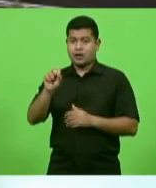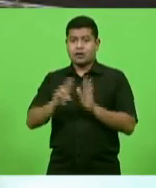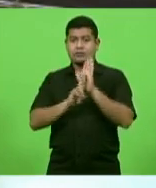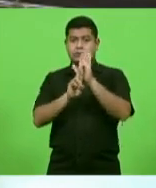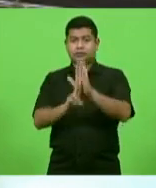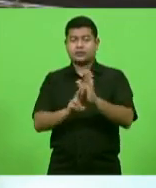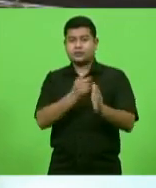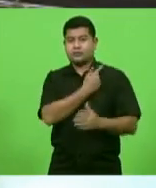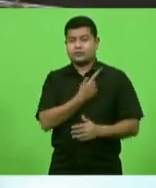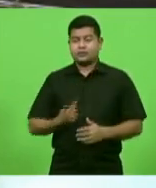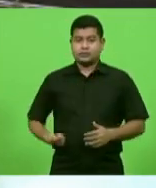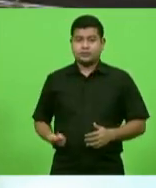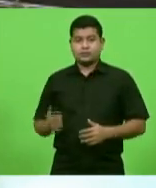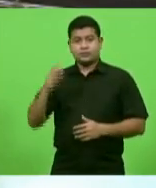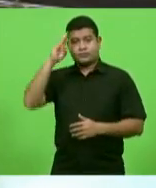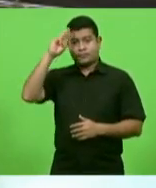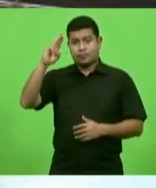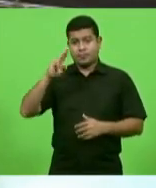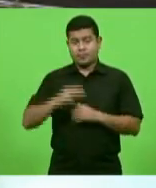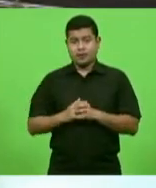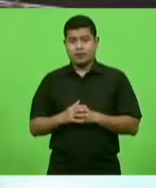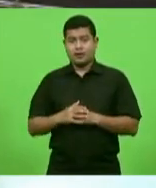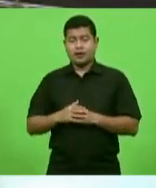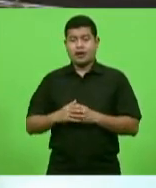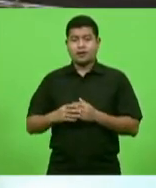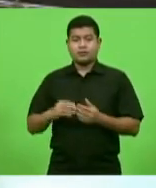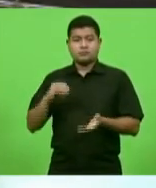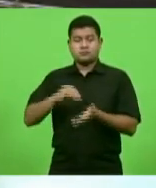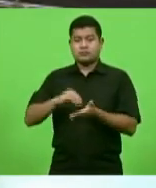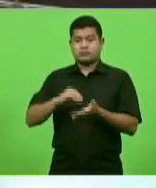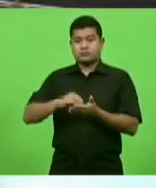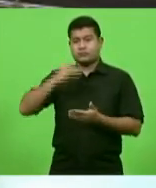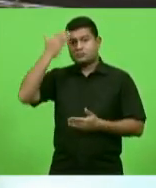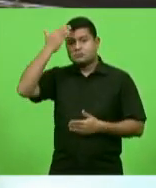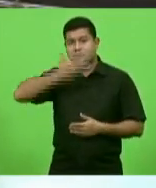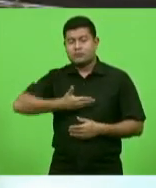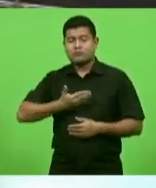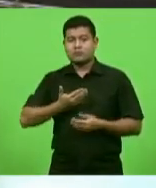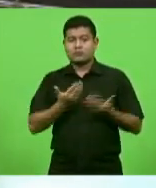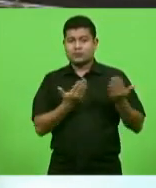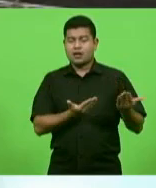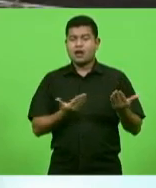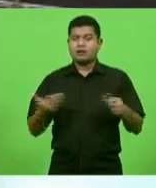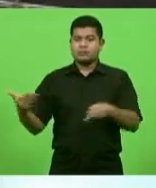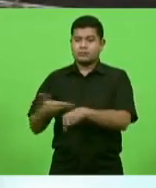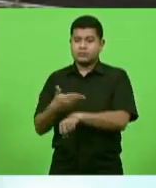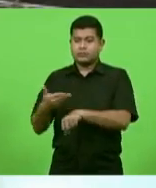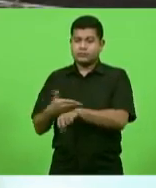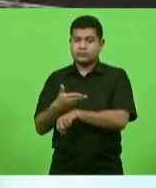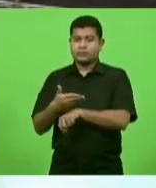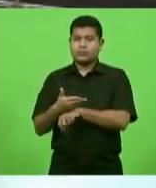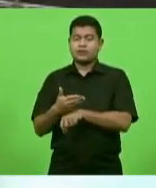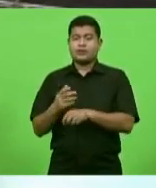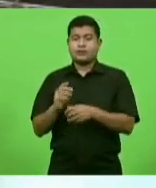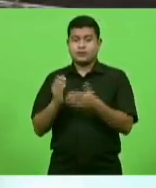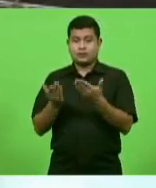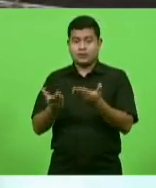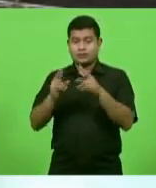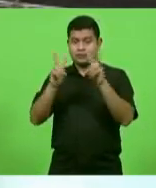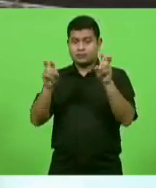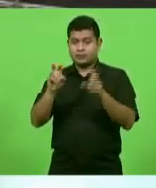governador Contudo não ao menos estão momentos provas do envolvimento de Carlos Moisés na referida aquisição